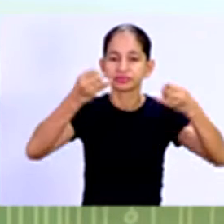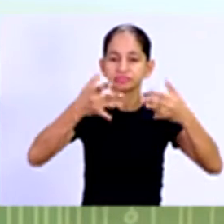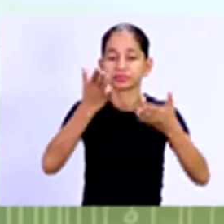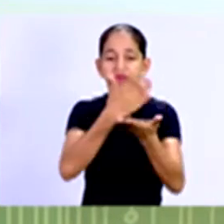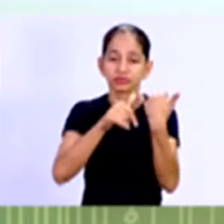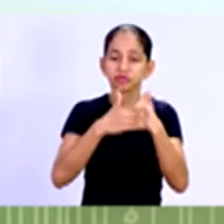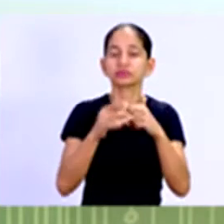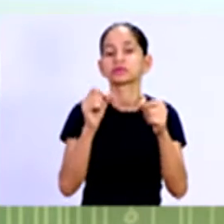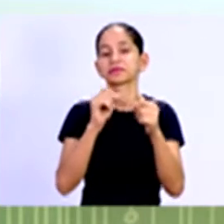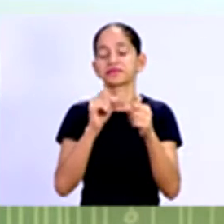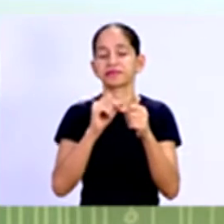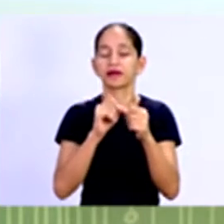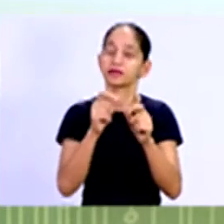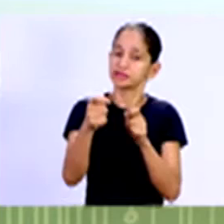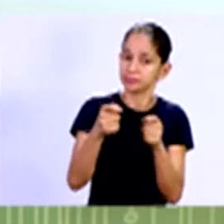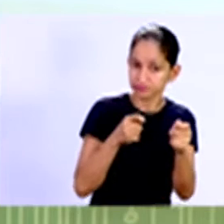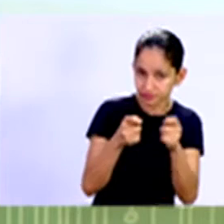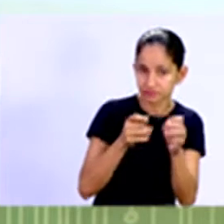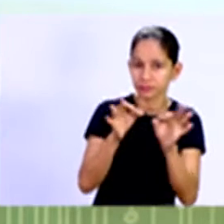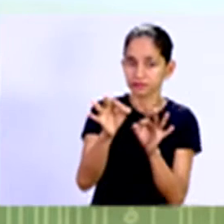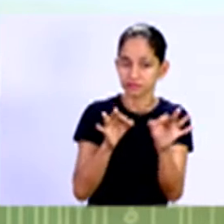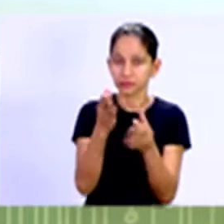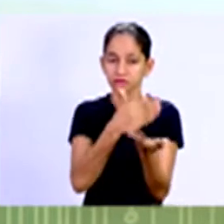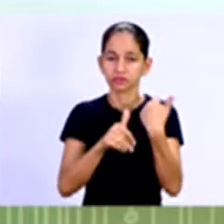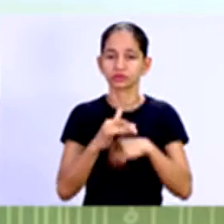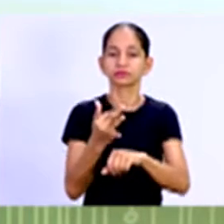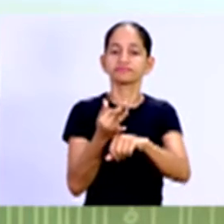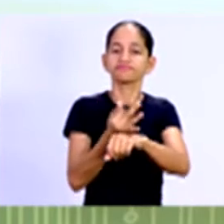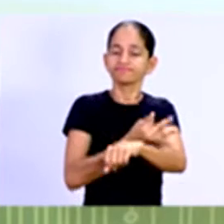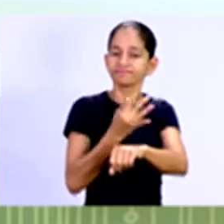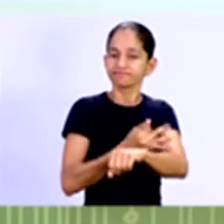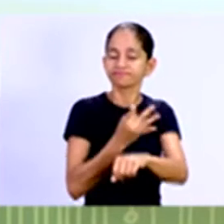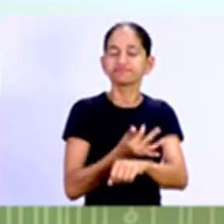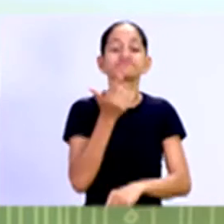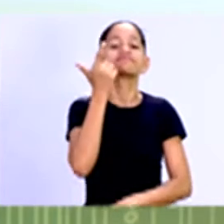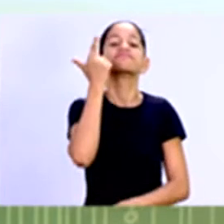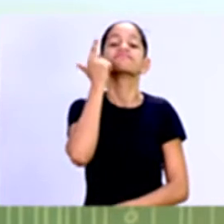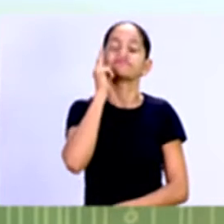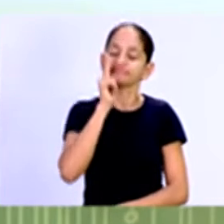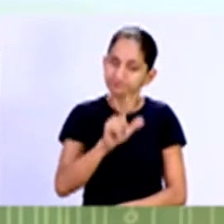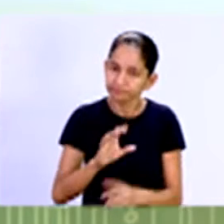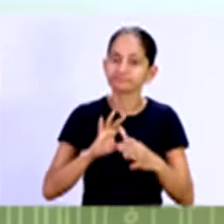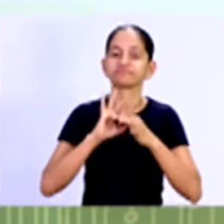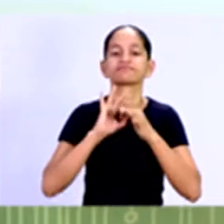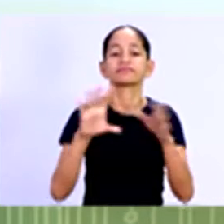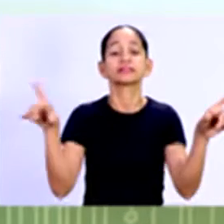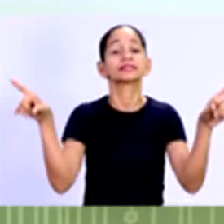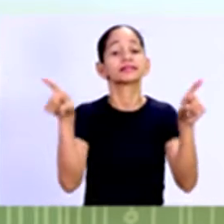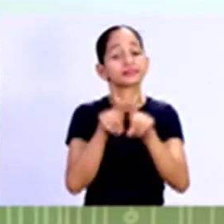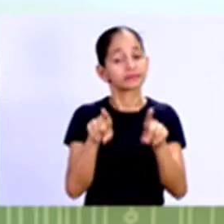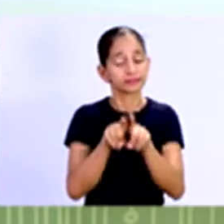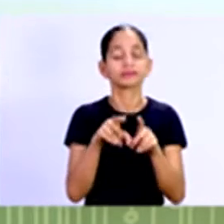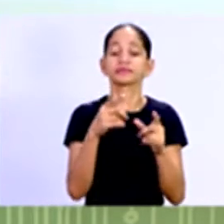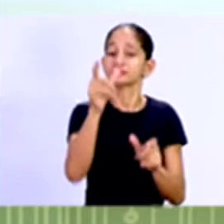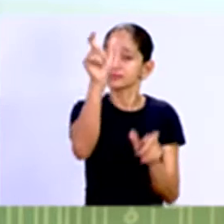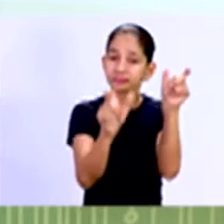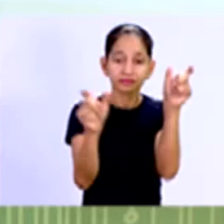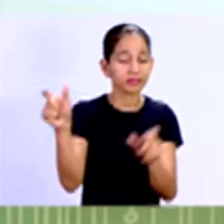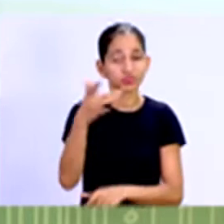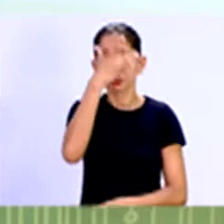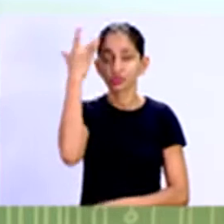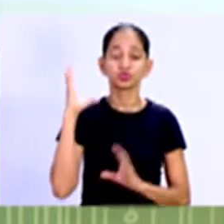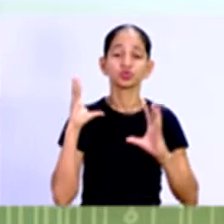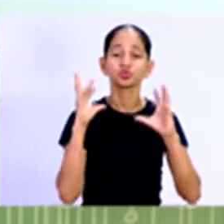sujeito que controla os seus instintos, ele é um sujeito que essencialmente é livre, porque todos nós somos livres,